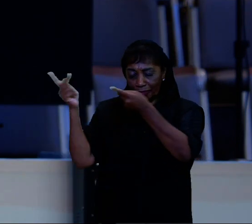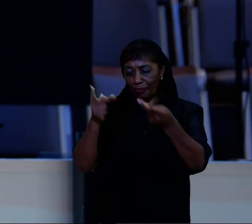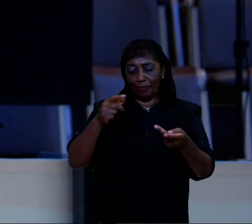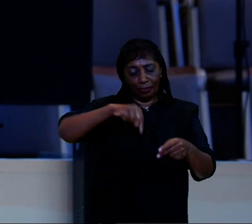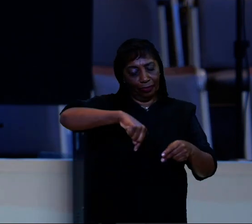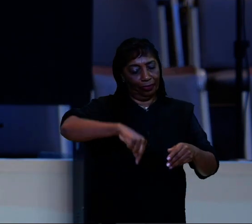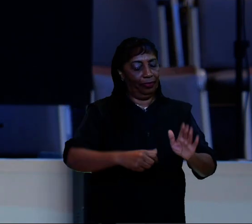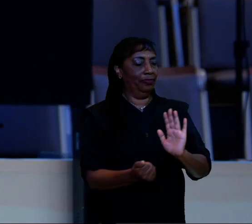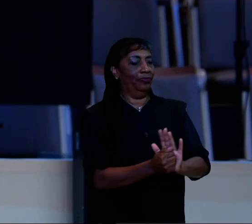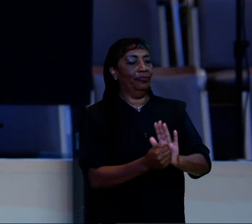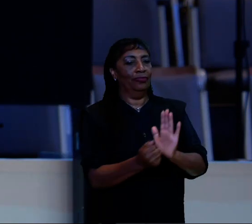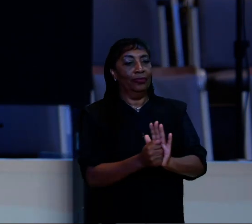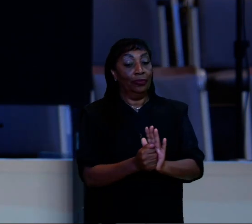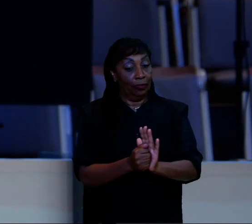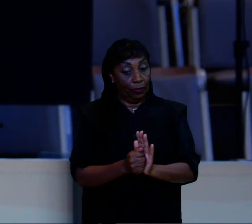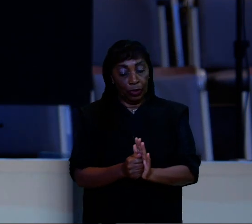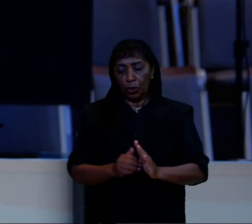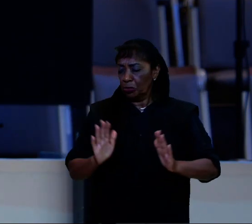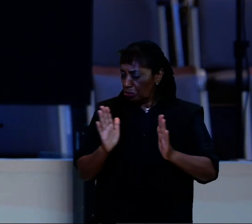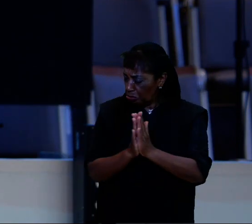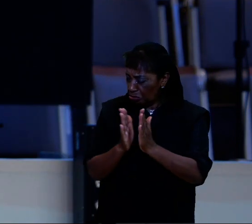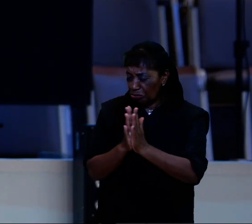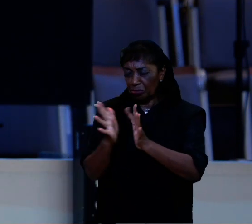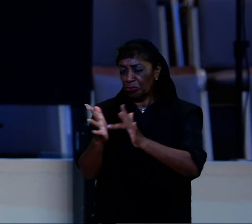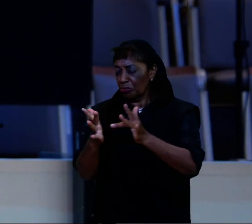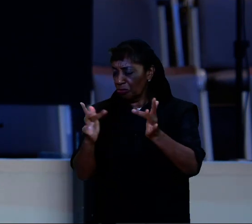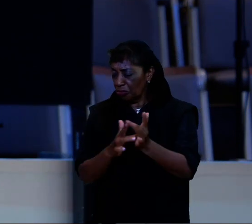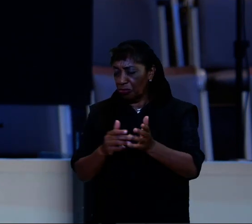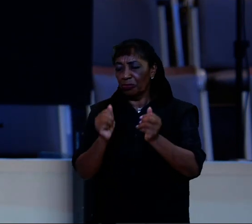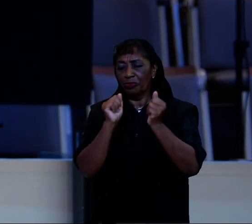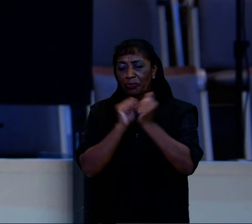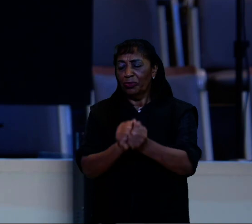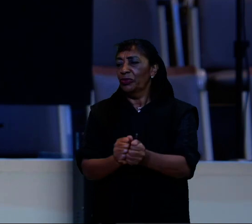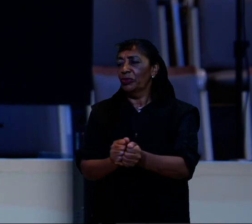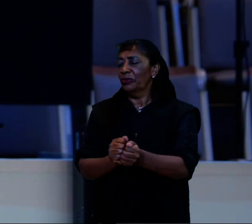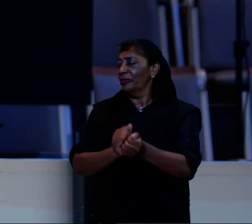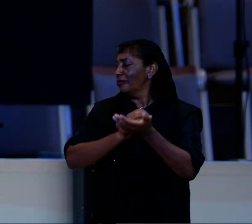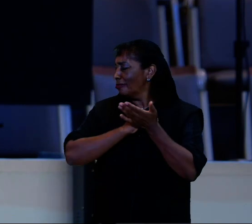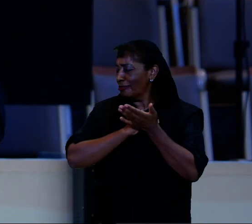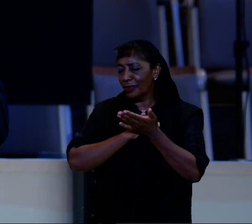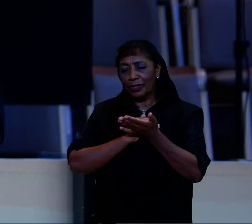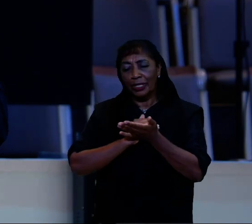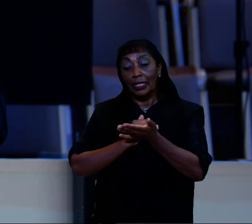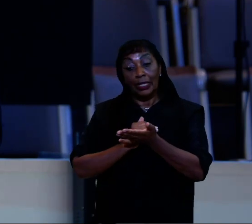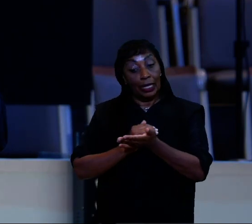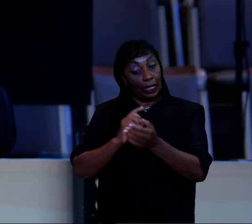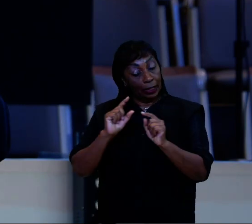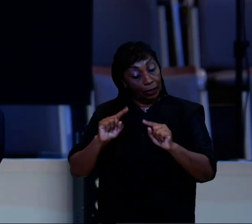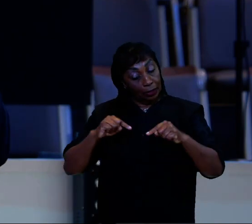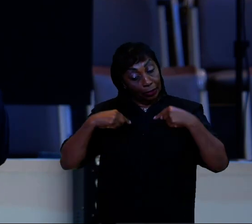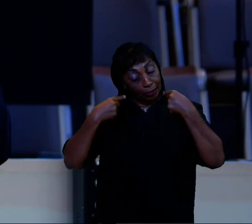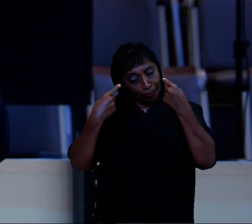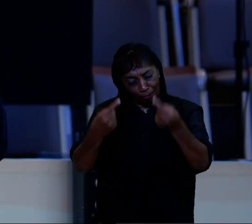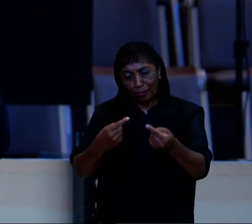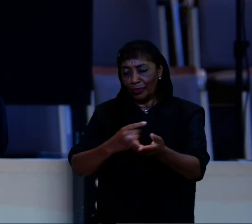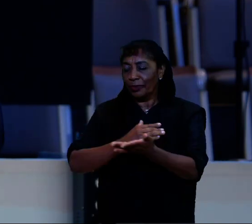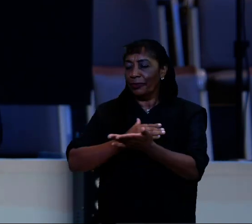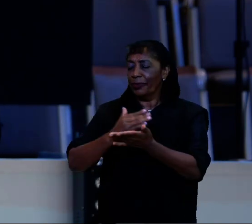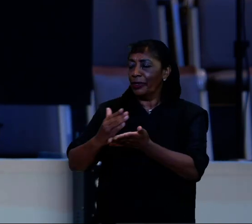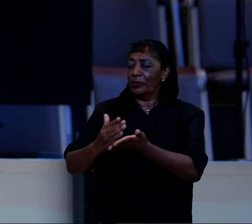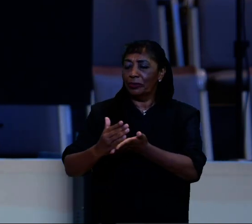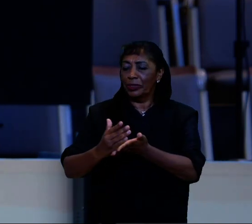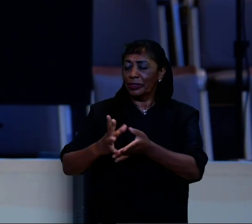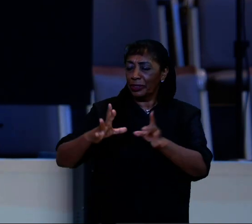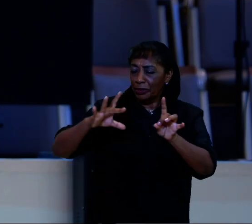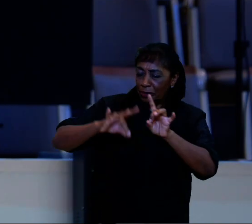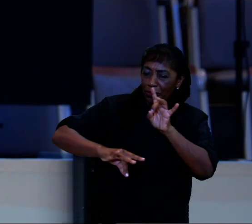vai adorar o Senhor mais uma vez juntos aqui. Daqui a pouco começa um musical tão precioso. Estou com vontade de contar para você